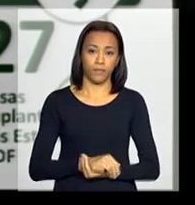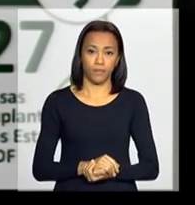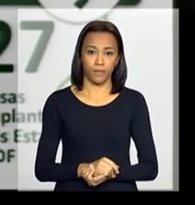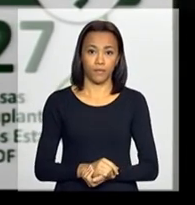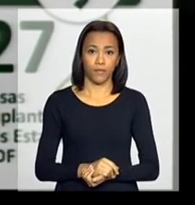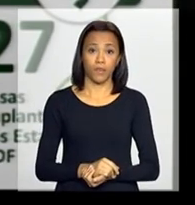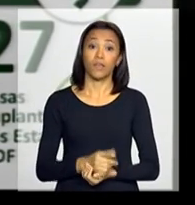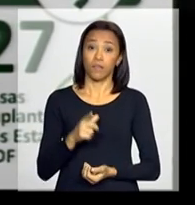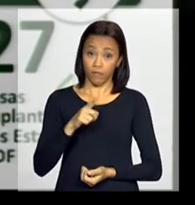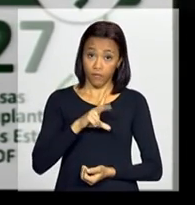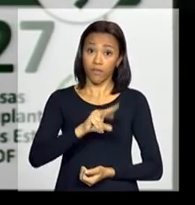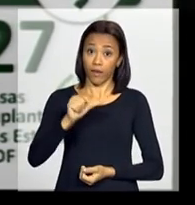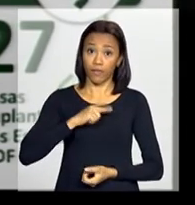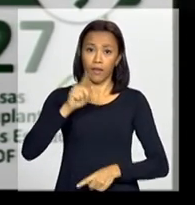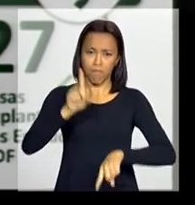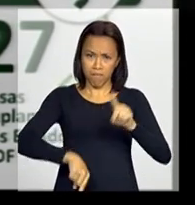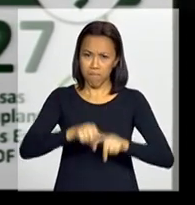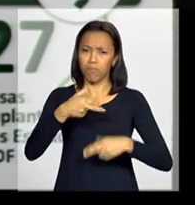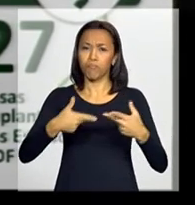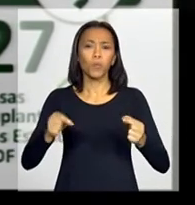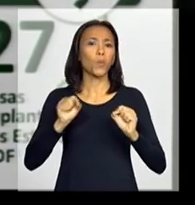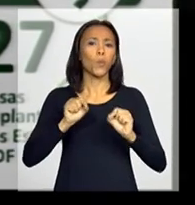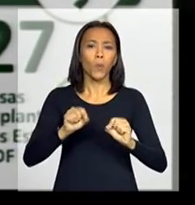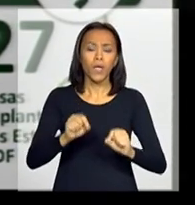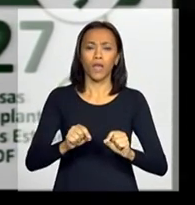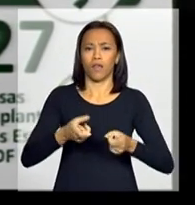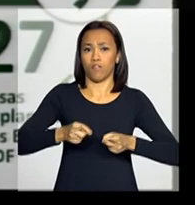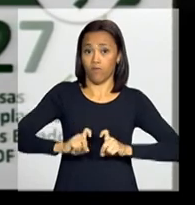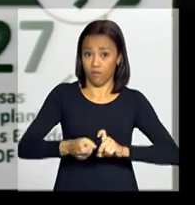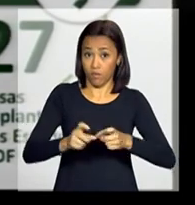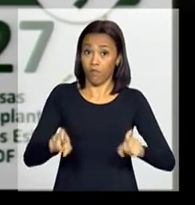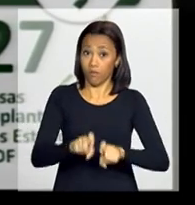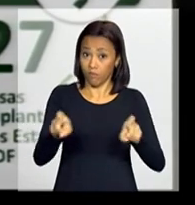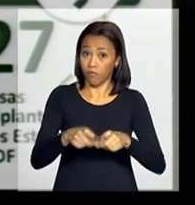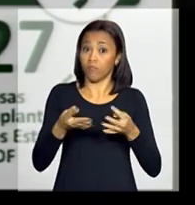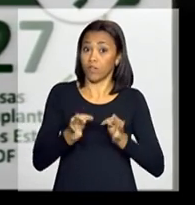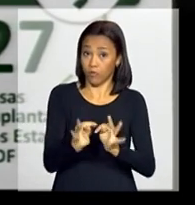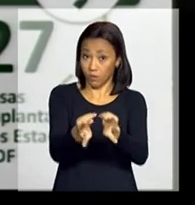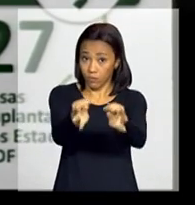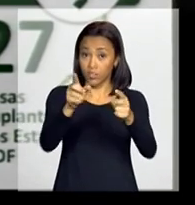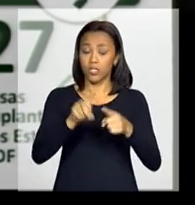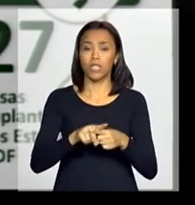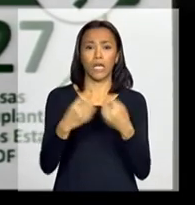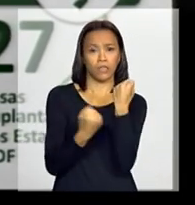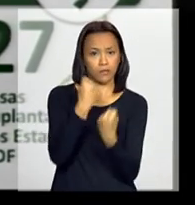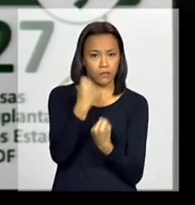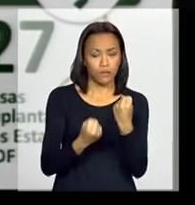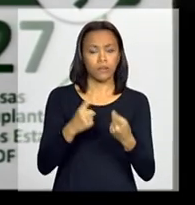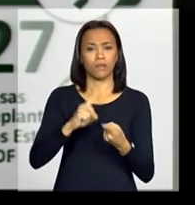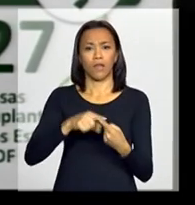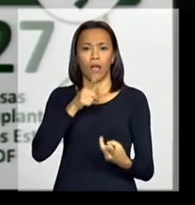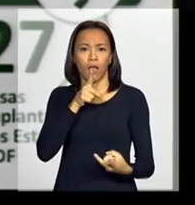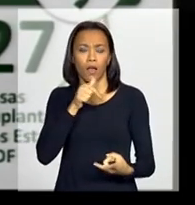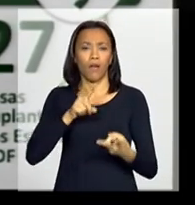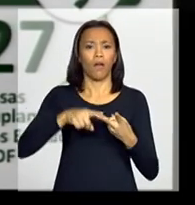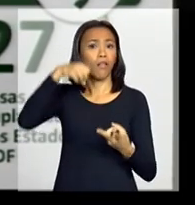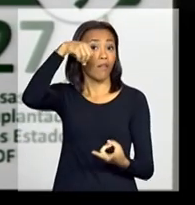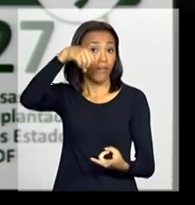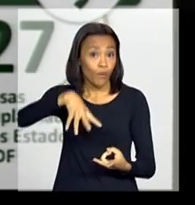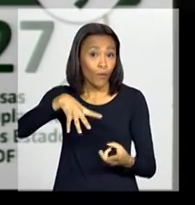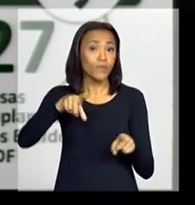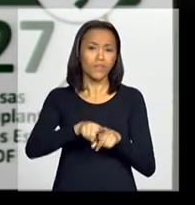e com equipamentos de informática com transportes com a manutenção água luz e